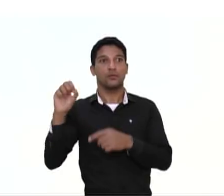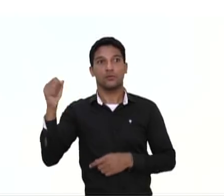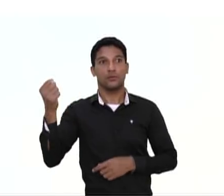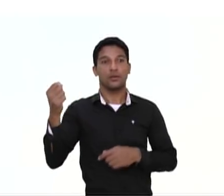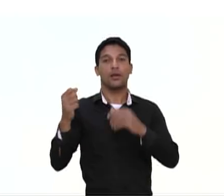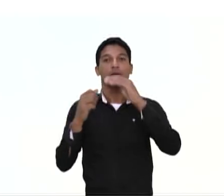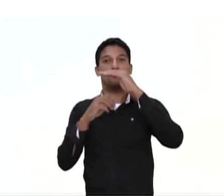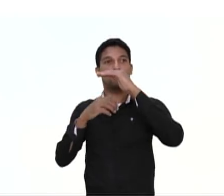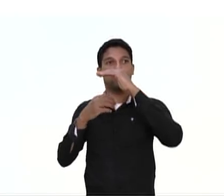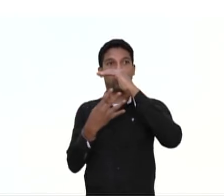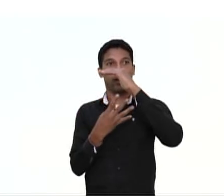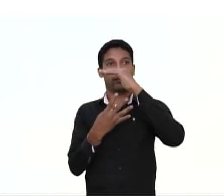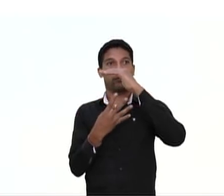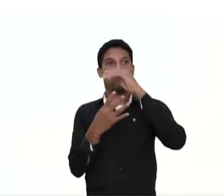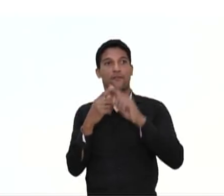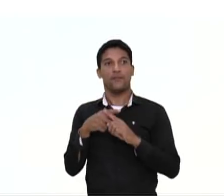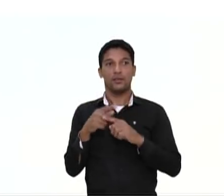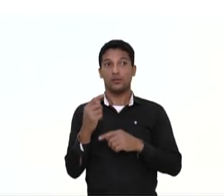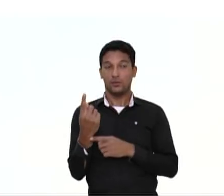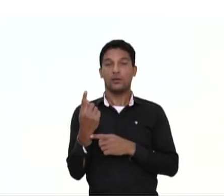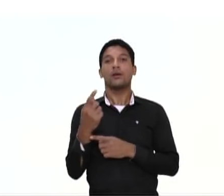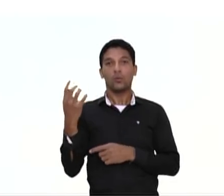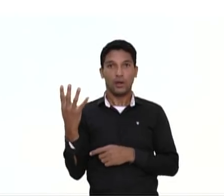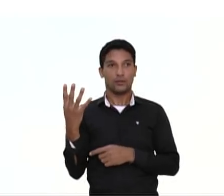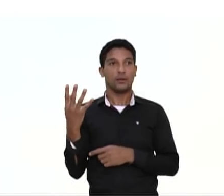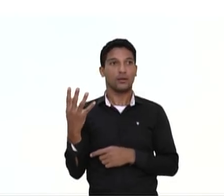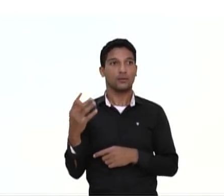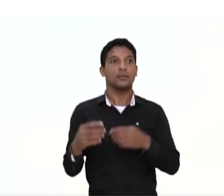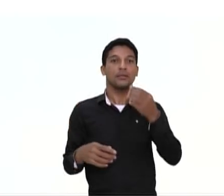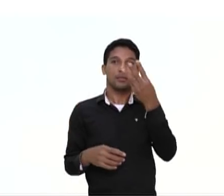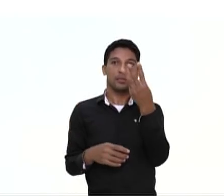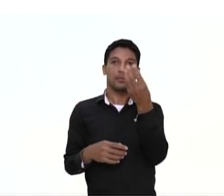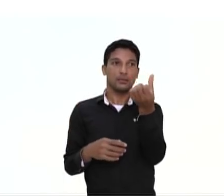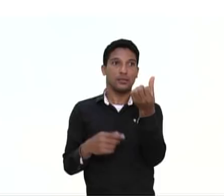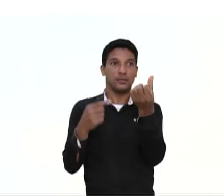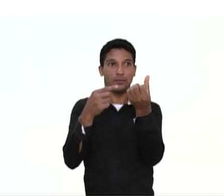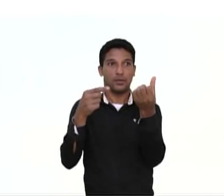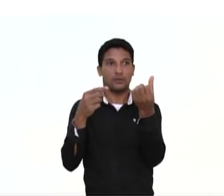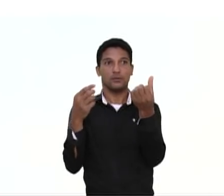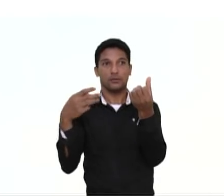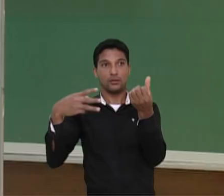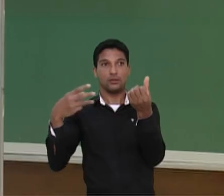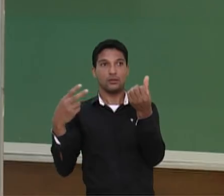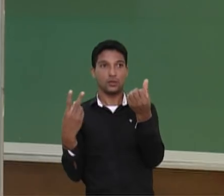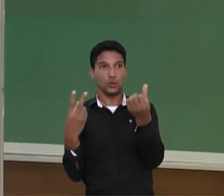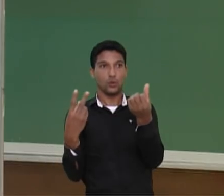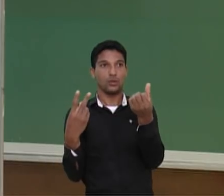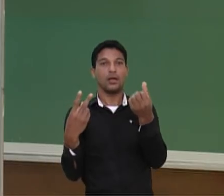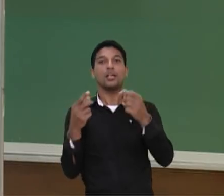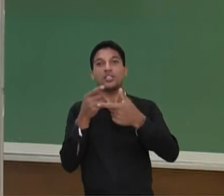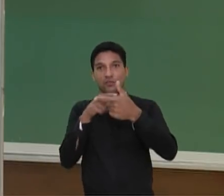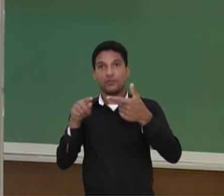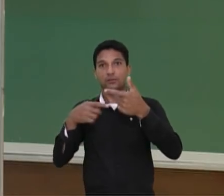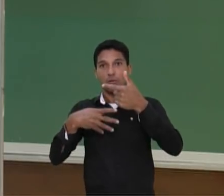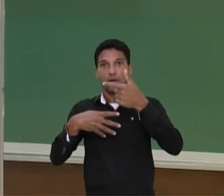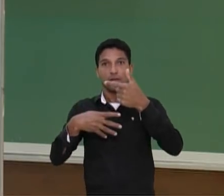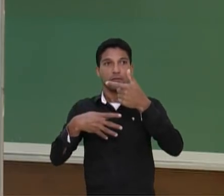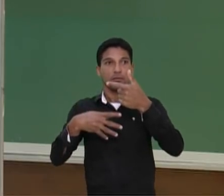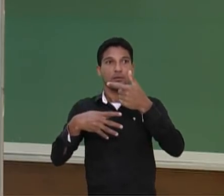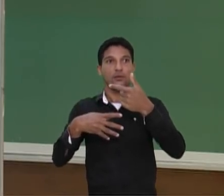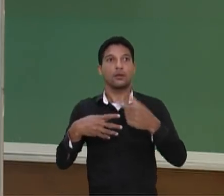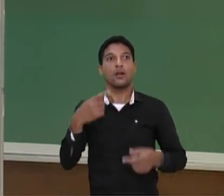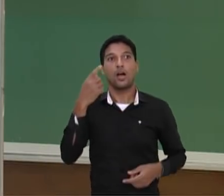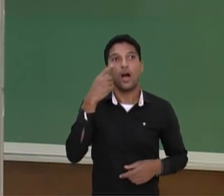e 4 x 1 é quatro então 36 - 32 / 4 36 - 32 igual